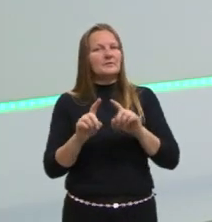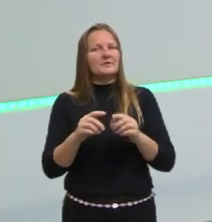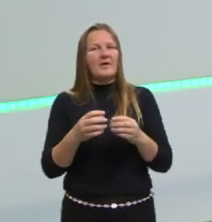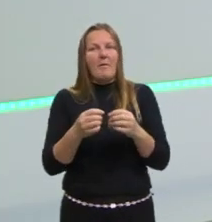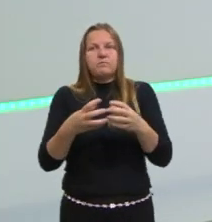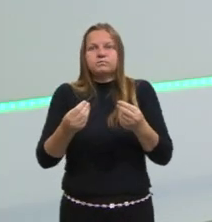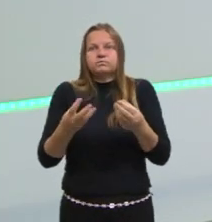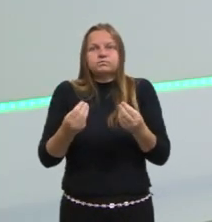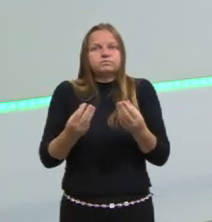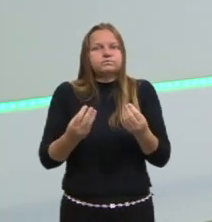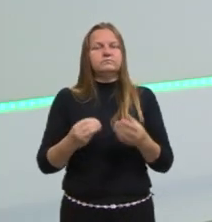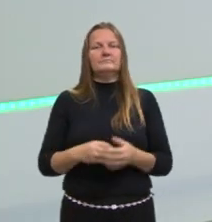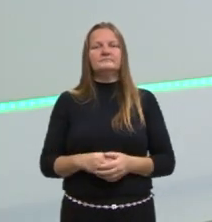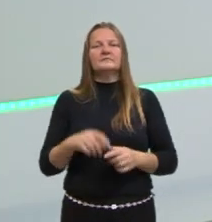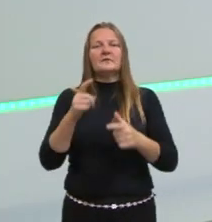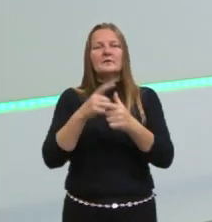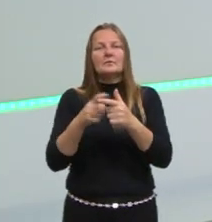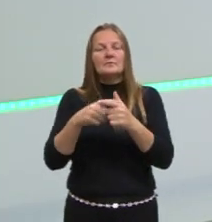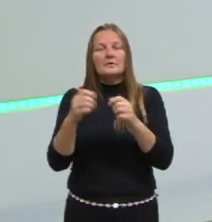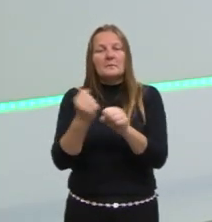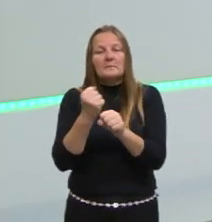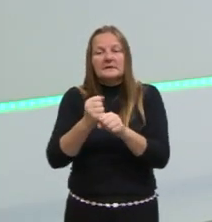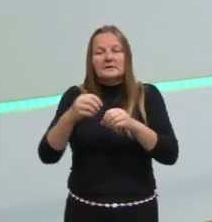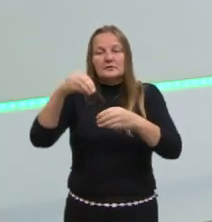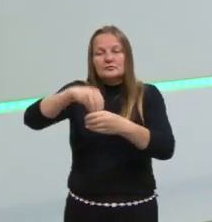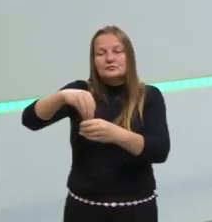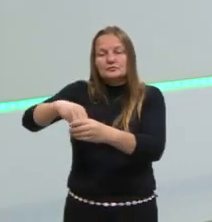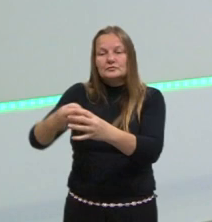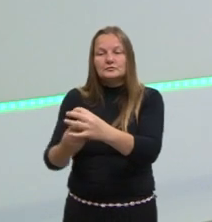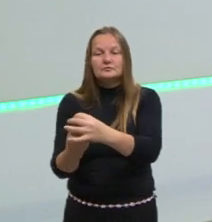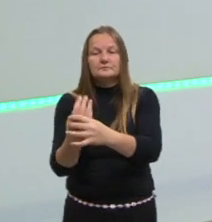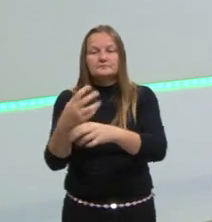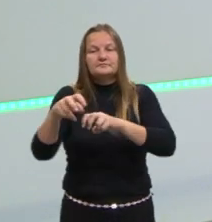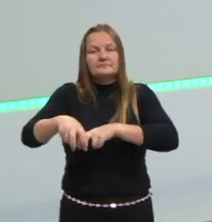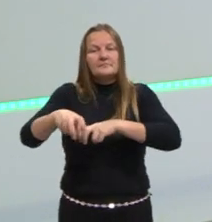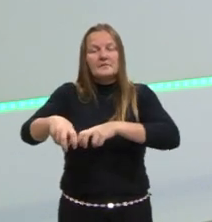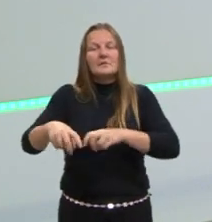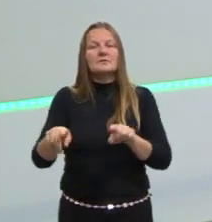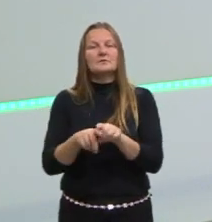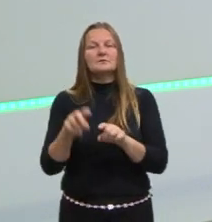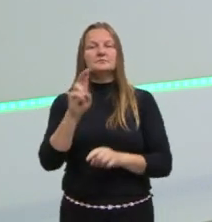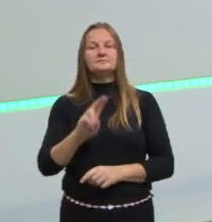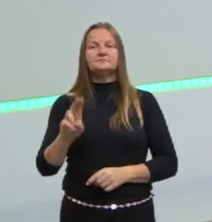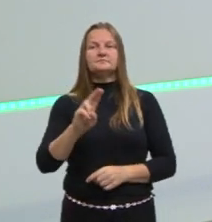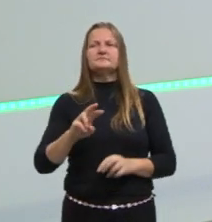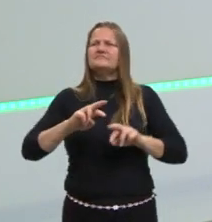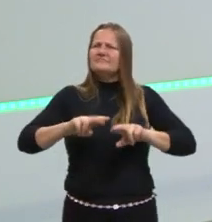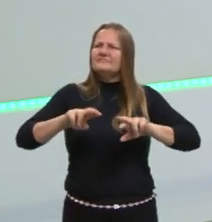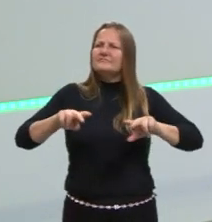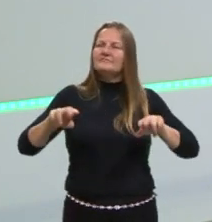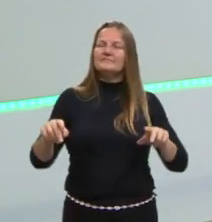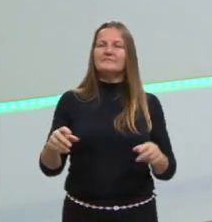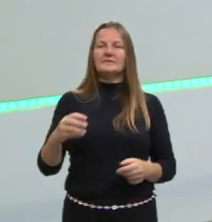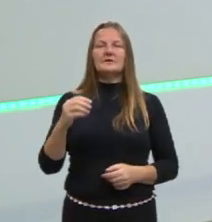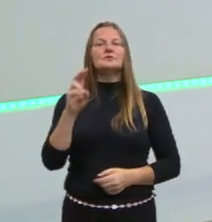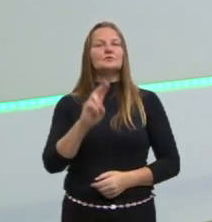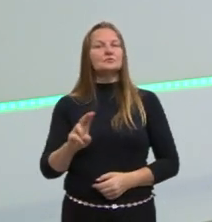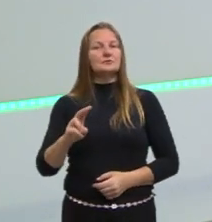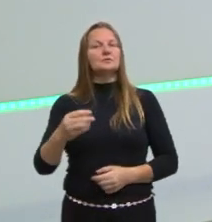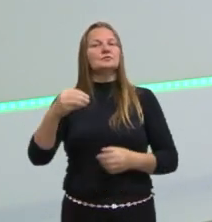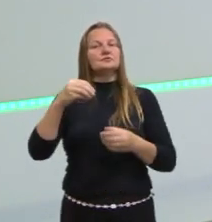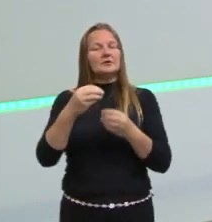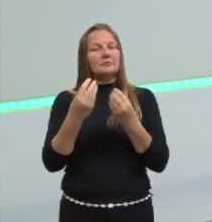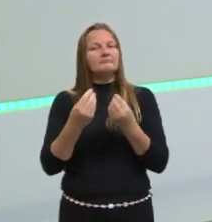quantidades produtos para agricultura produtos de consumo várias utilizações já desses polímeros